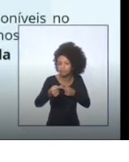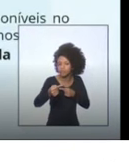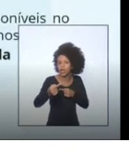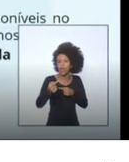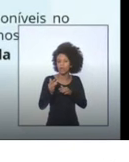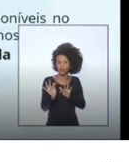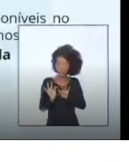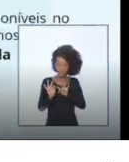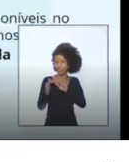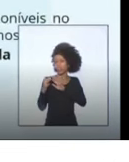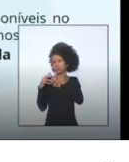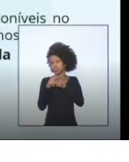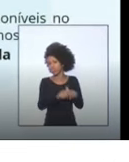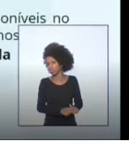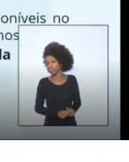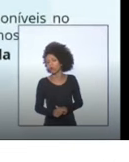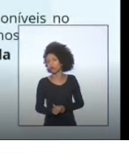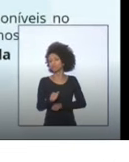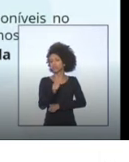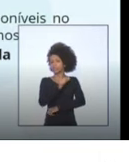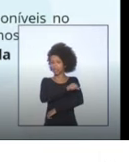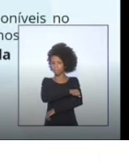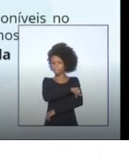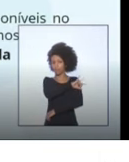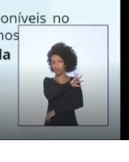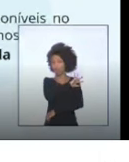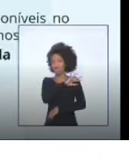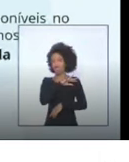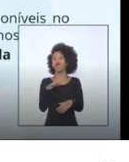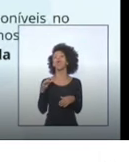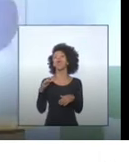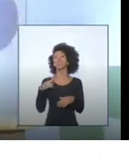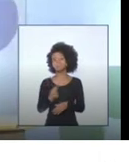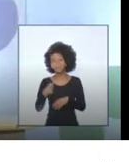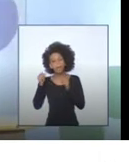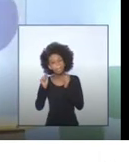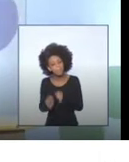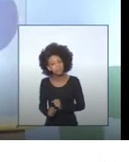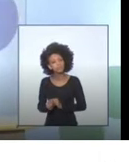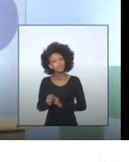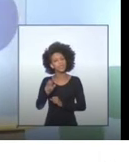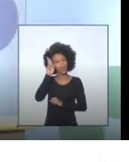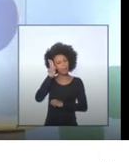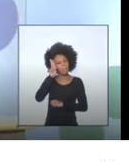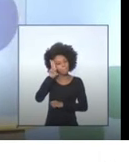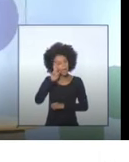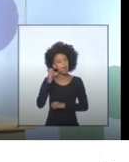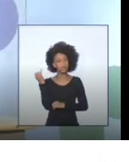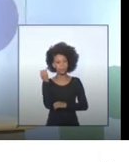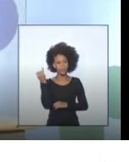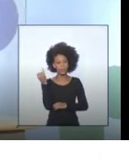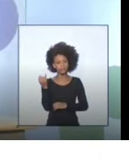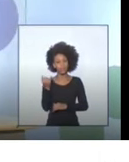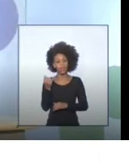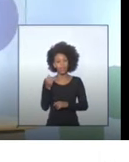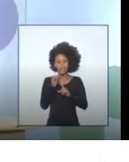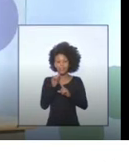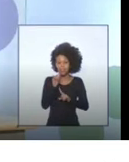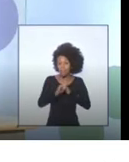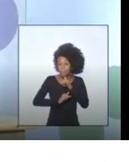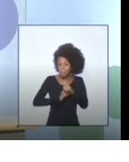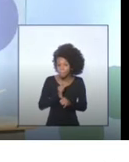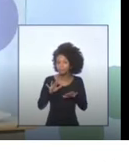então, passar por todas as séries, a gente possa, então, ter sempre um lembrete sobre essa questão importante que é o cyberbullying. Então,